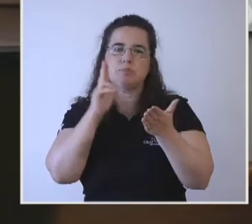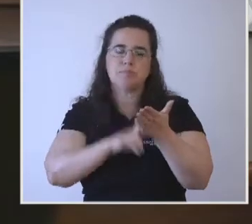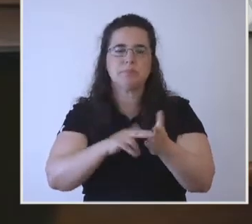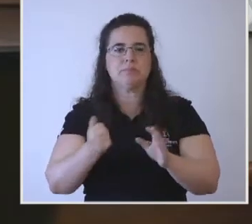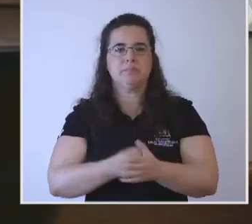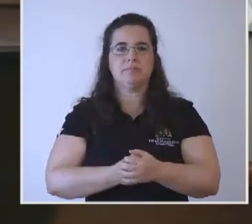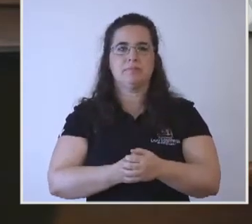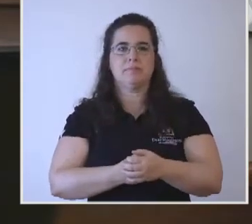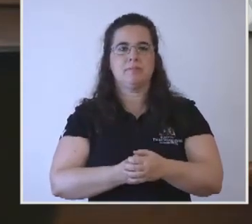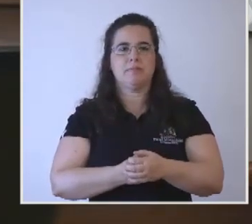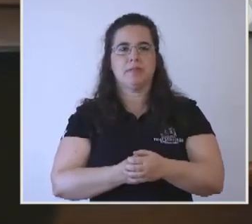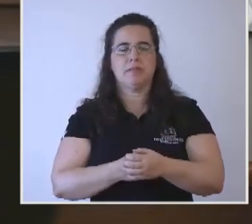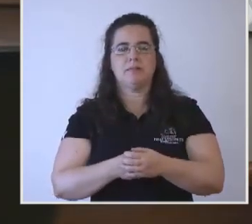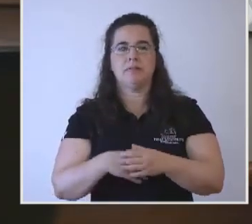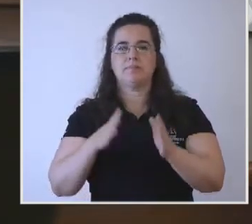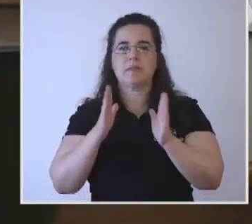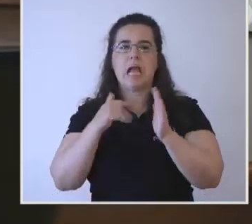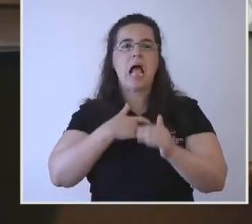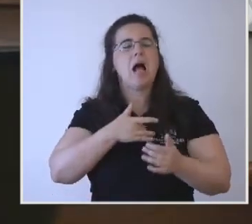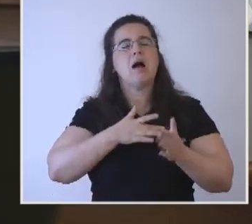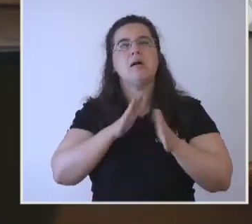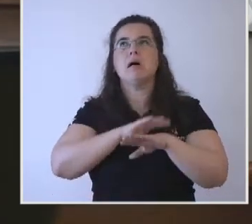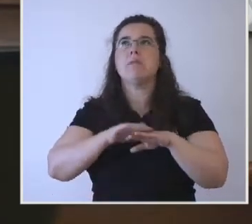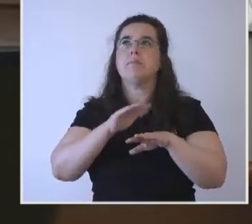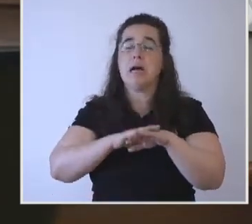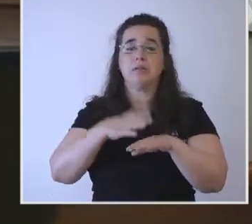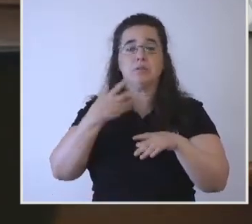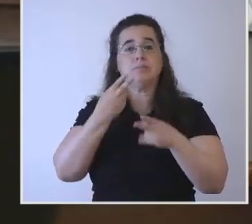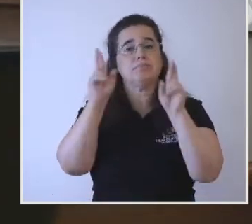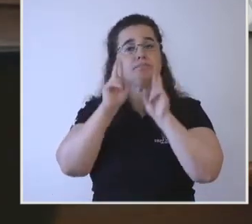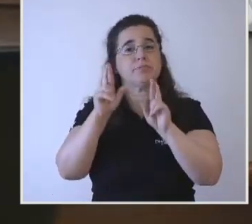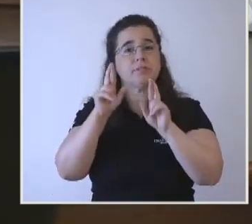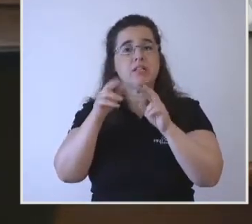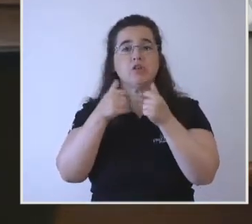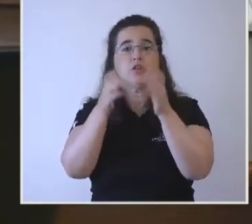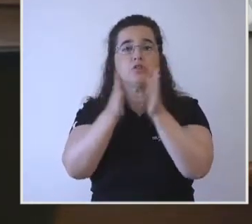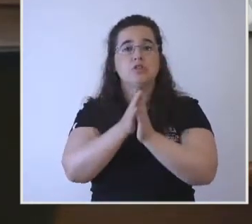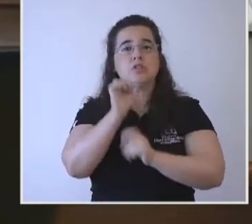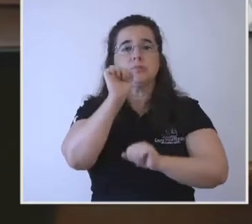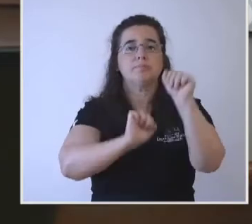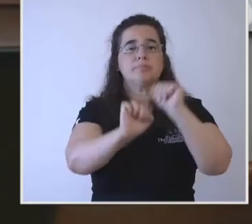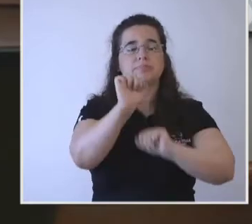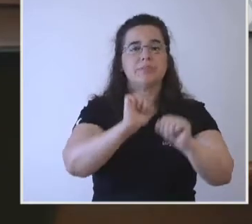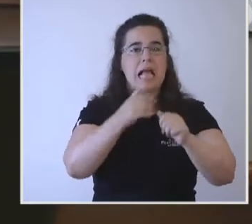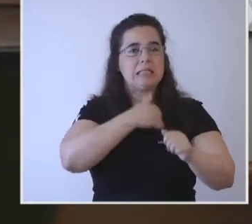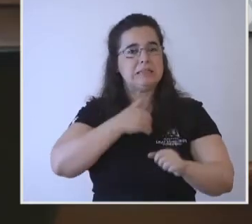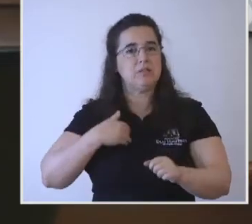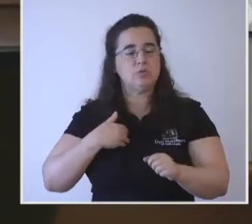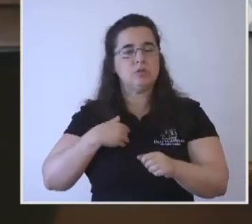Amado, desejo que te vá bem em todas as coisas e que tenhas saúde, assim como bem vai a tua alma.